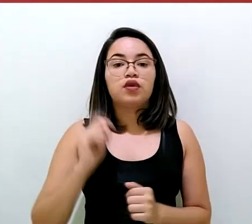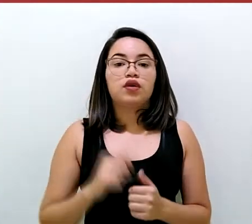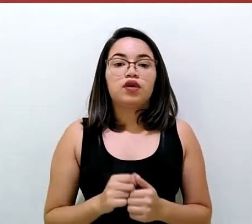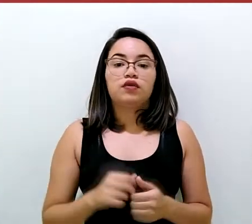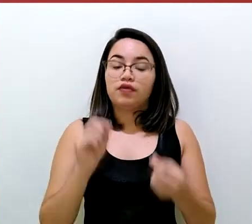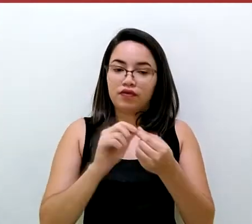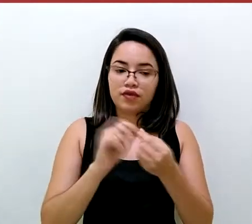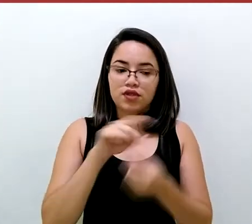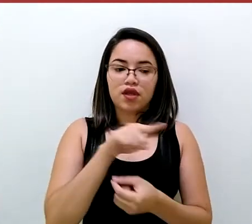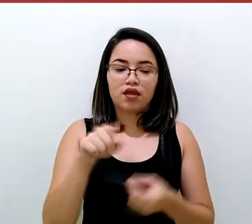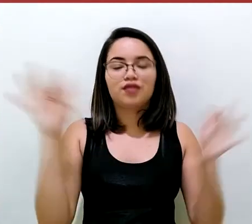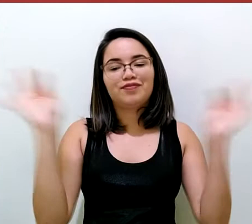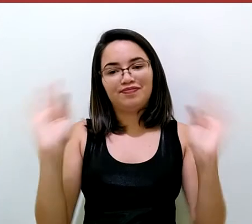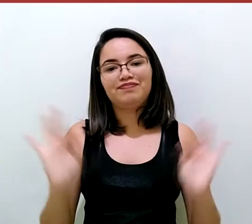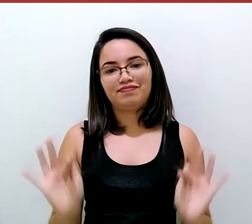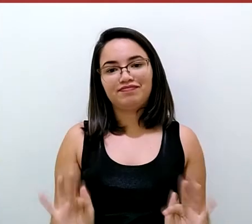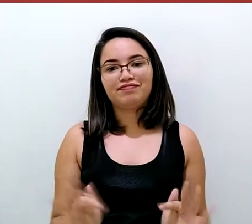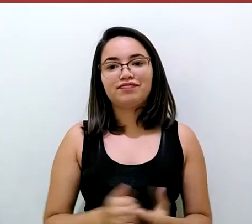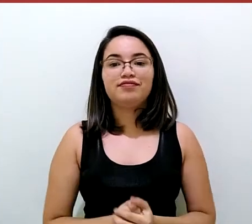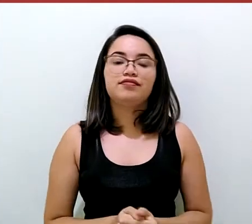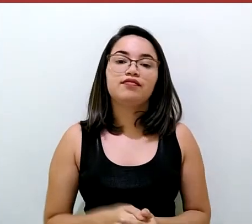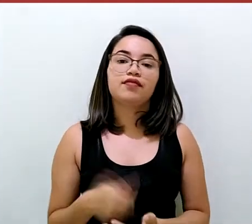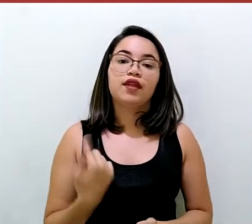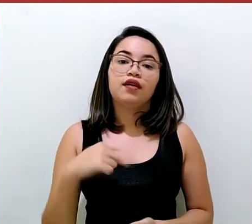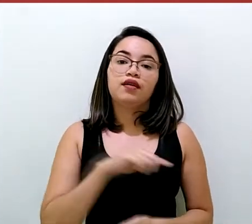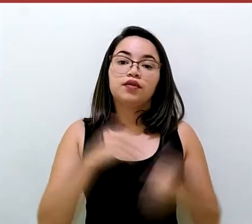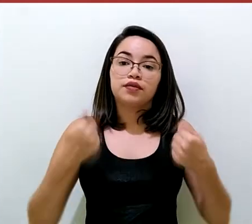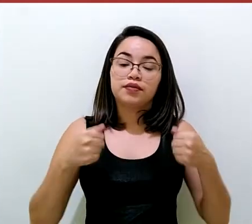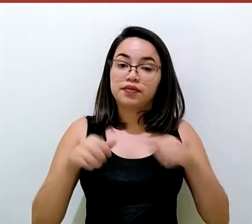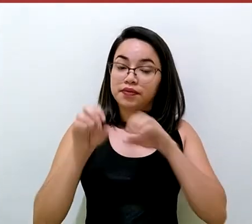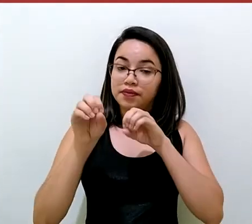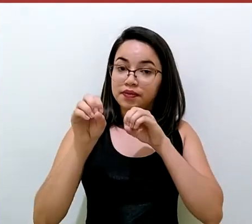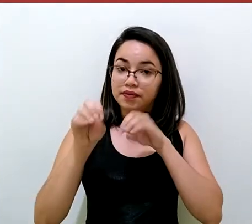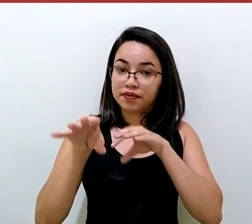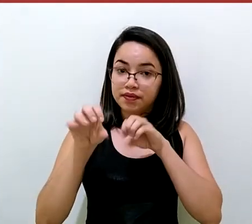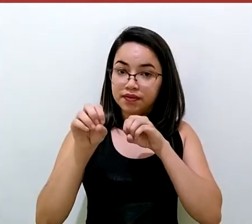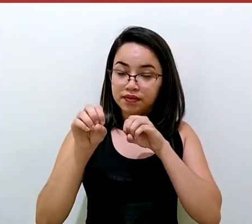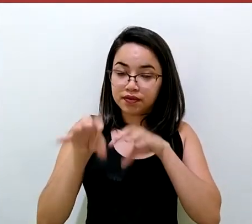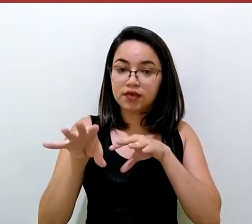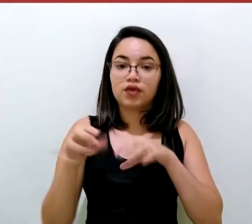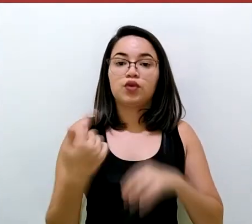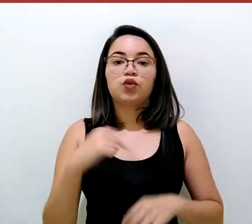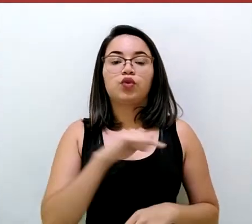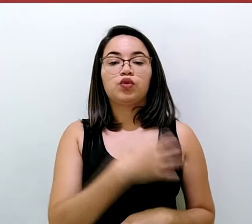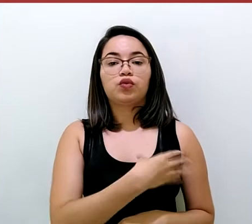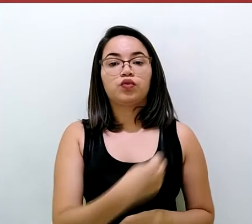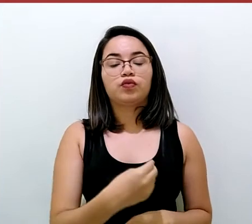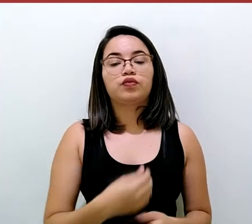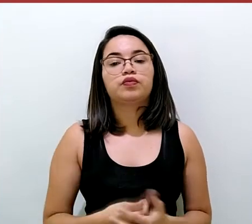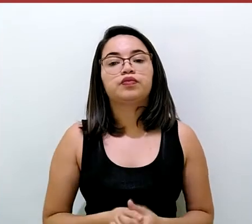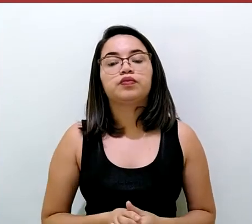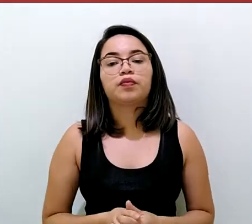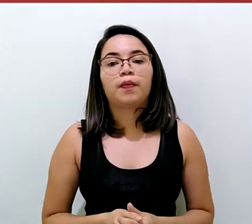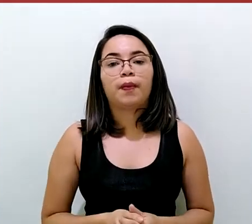irá torná-los felizes. Nós também devemos ensinar aos nossos filhos